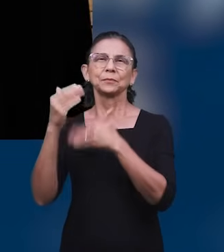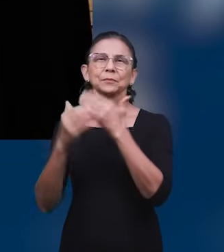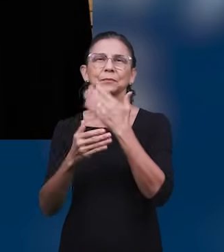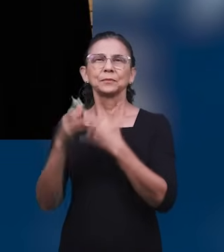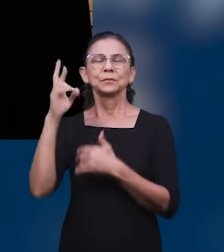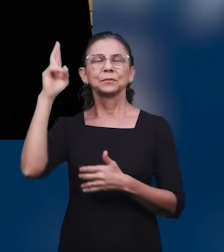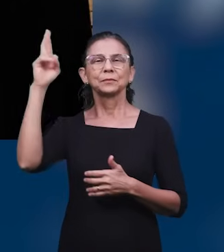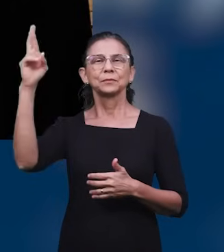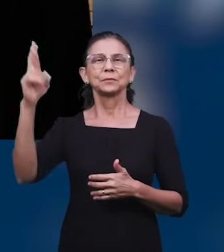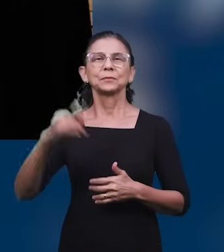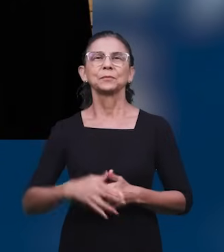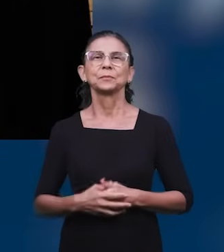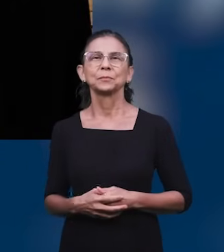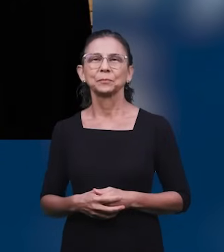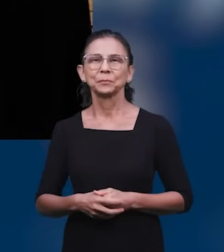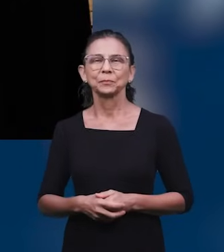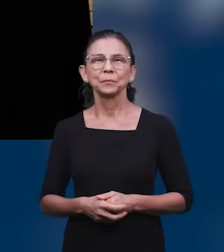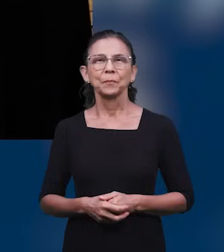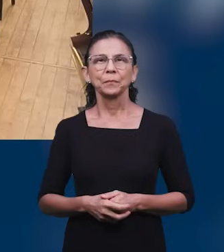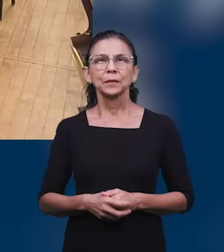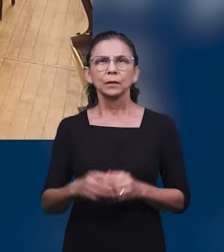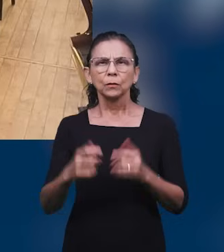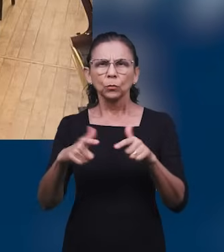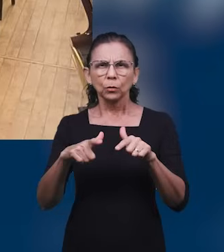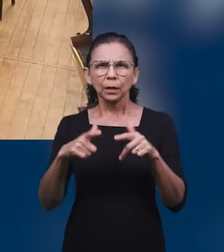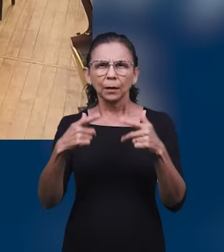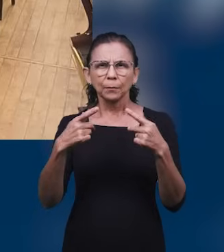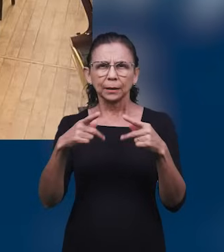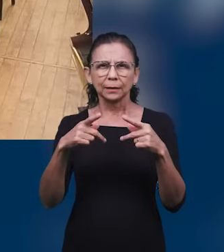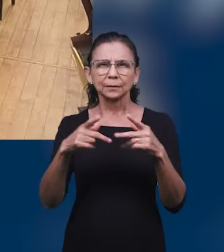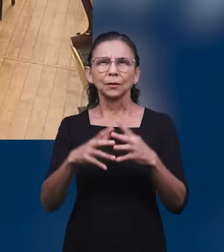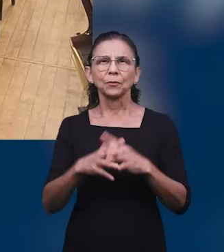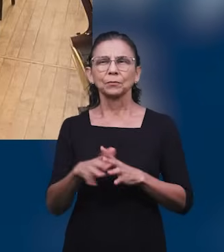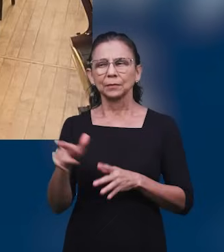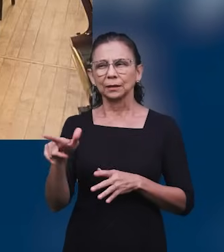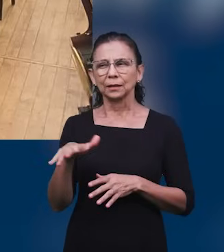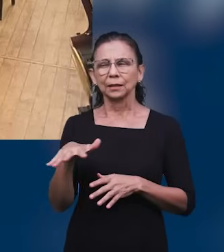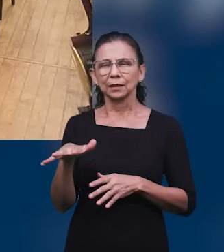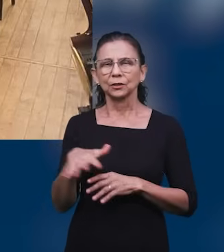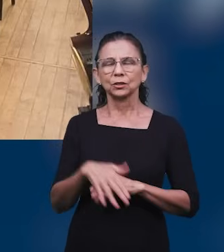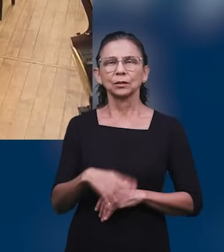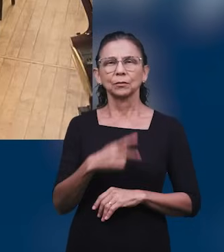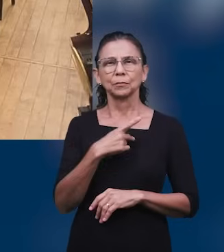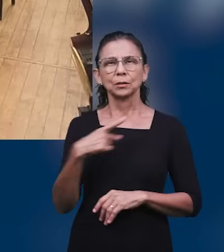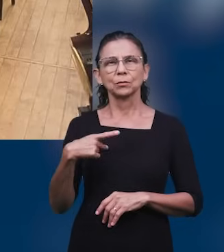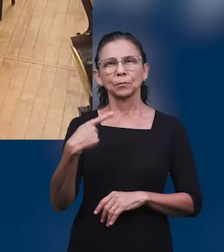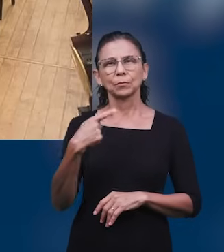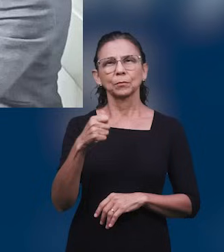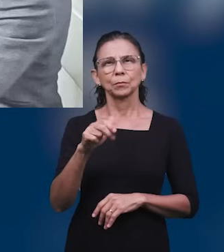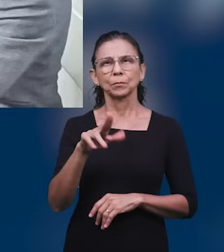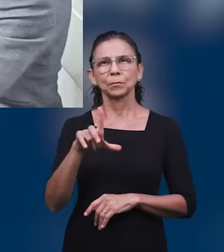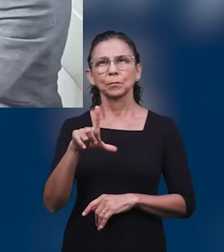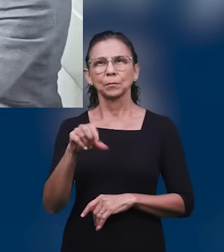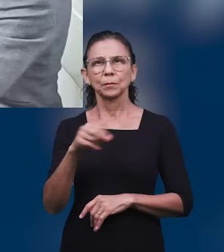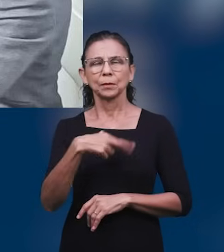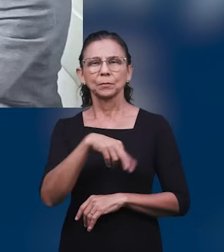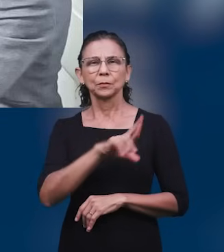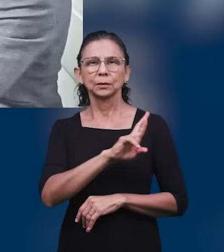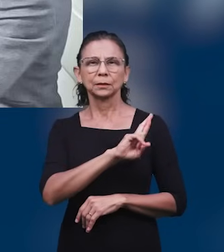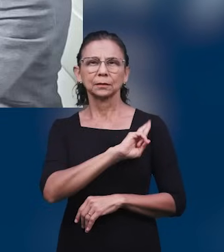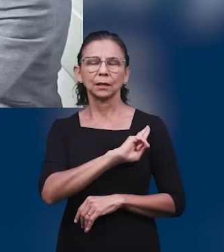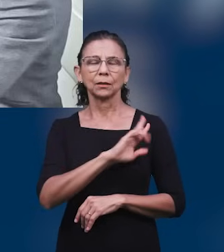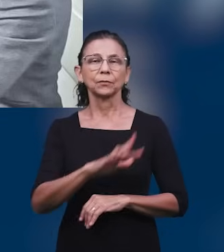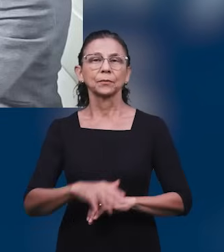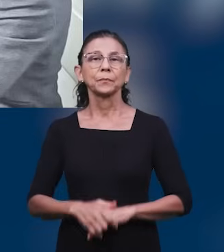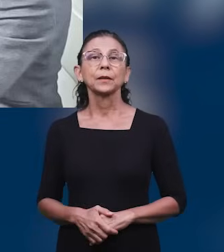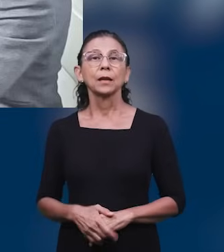A igreja de Eastbourne e também o ponto de pregação estão sob responsabilidade do pastor Paulo Vinícius. Agora vamos para